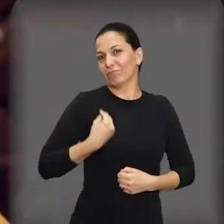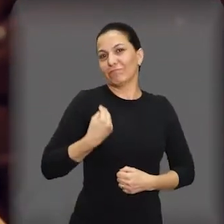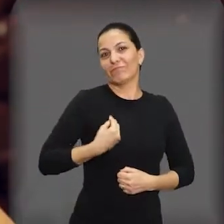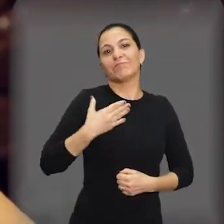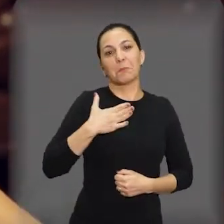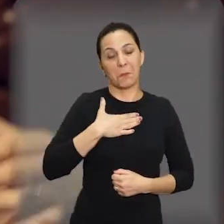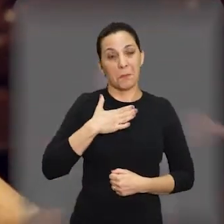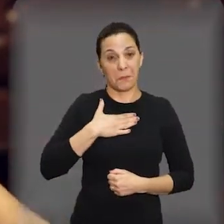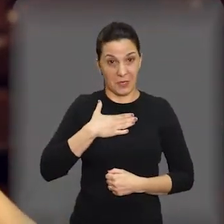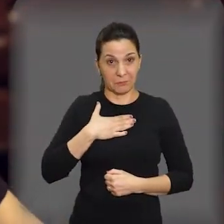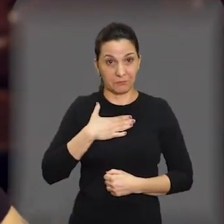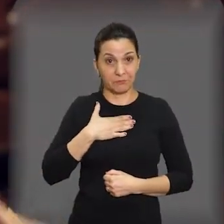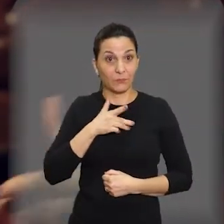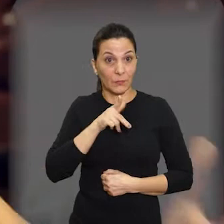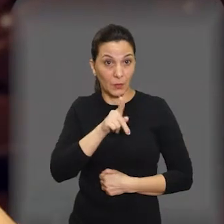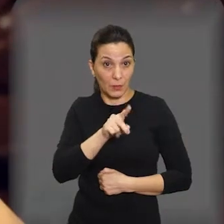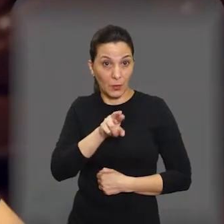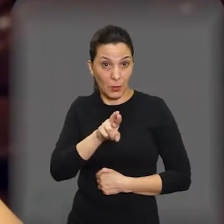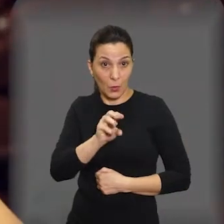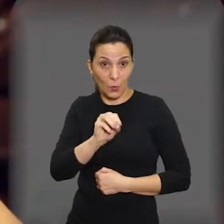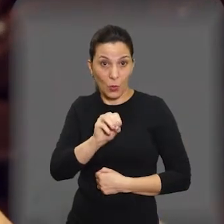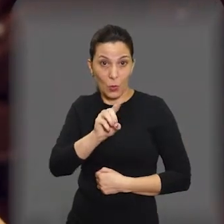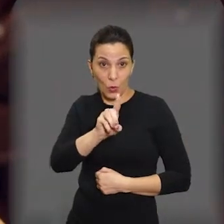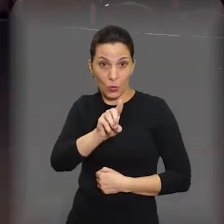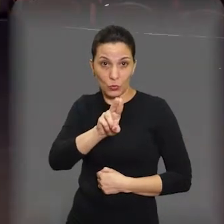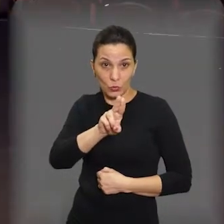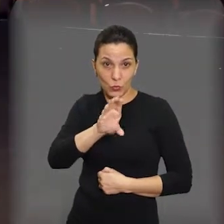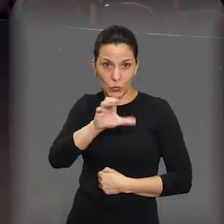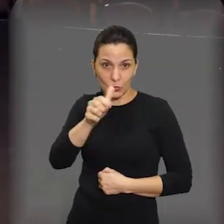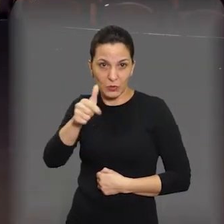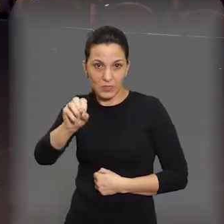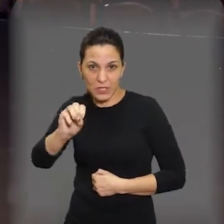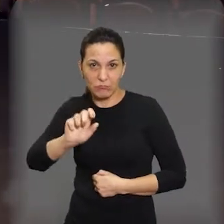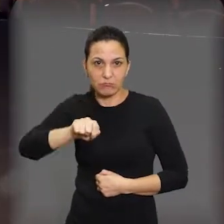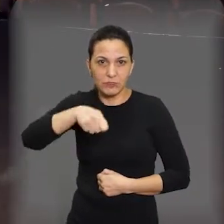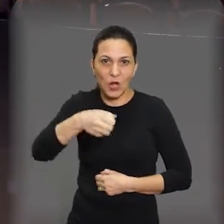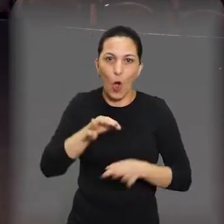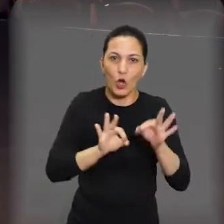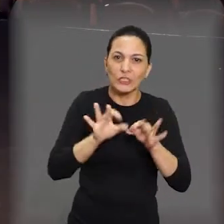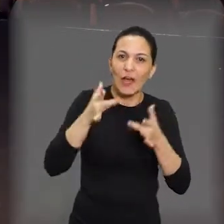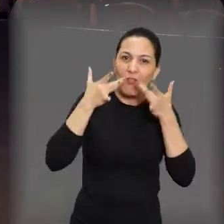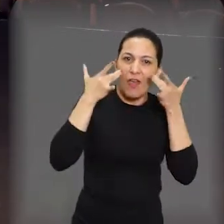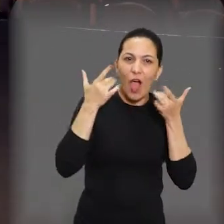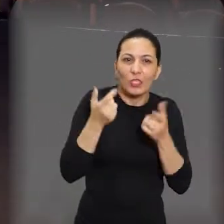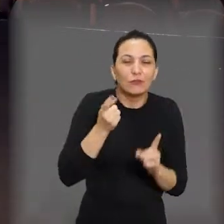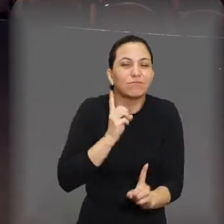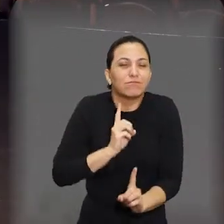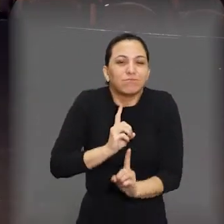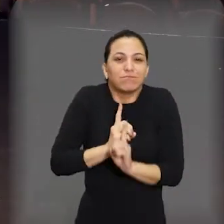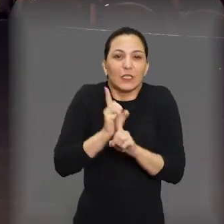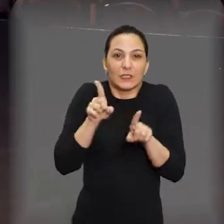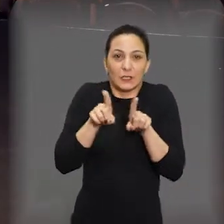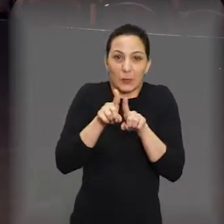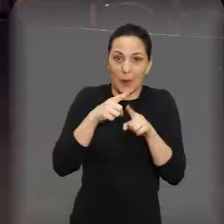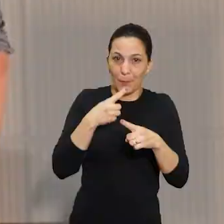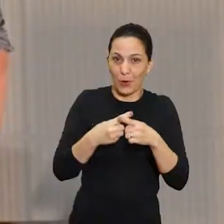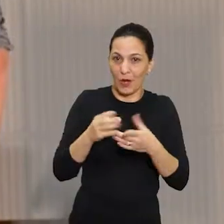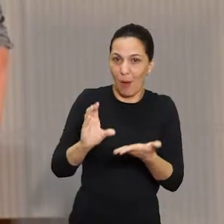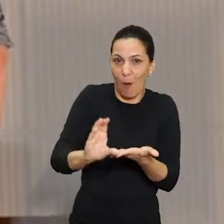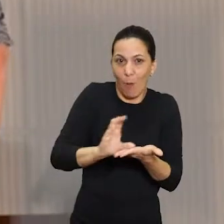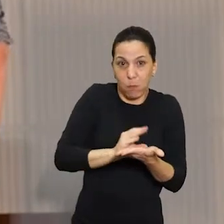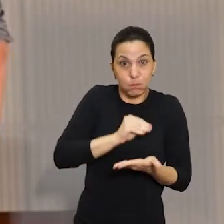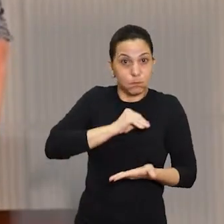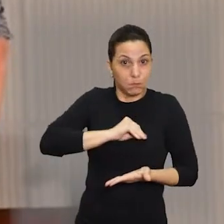não fosse teatro ou interpretar e descobrir a produção teatral também, que é uma coisa